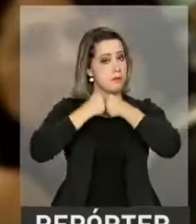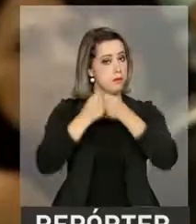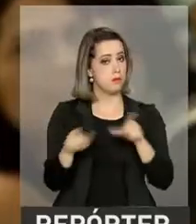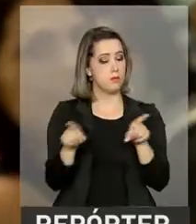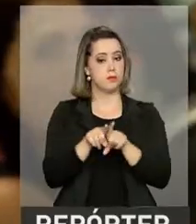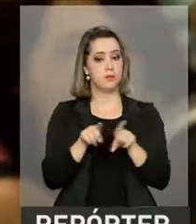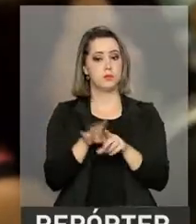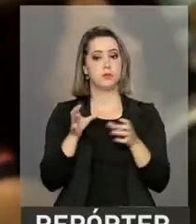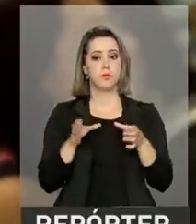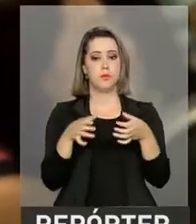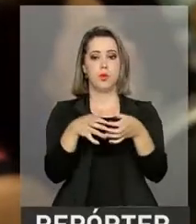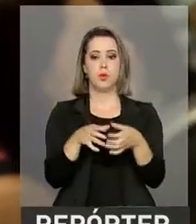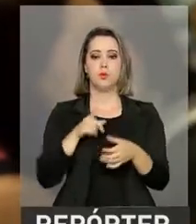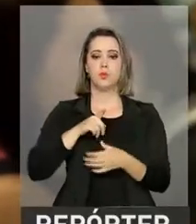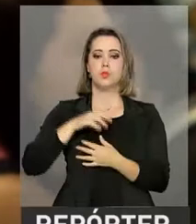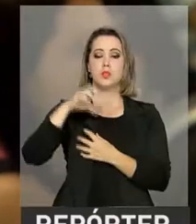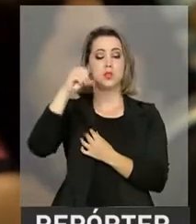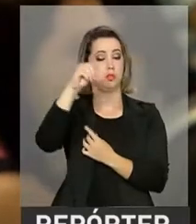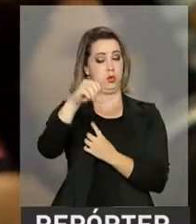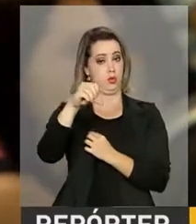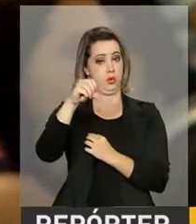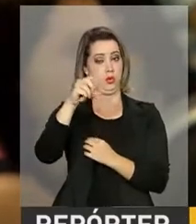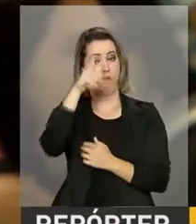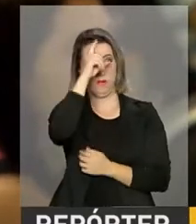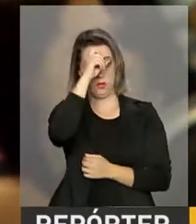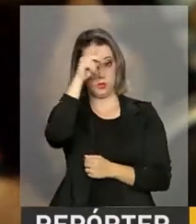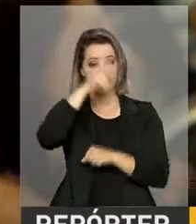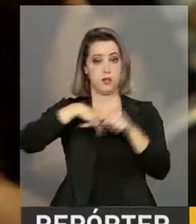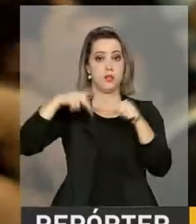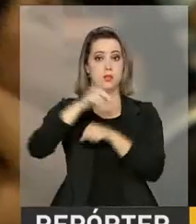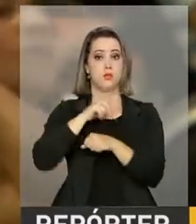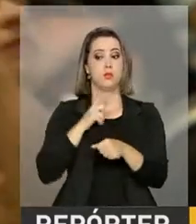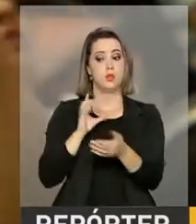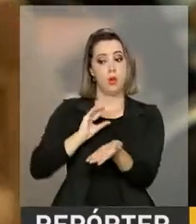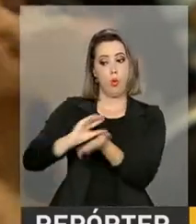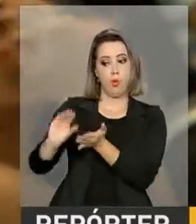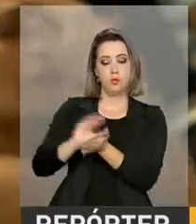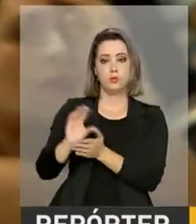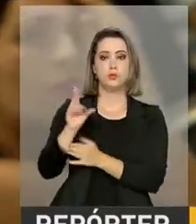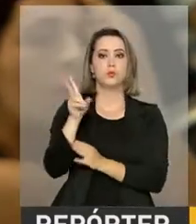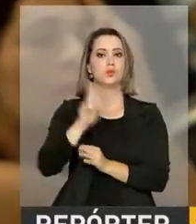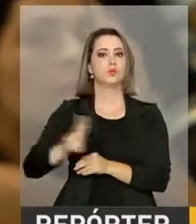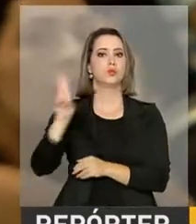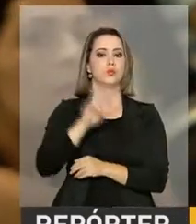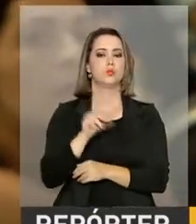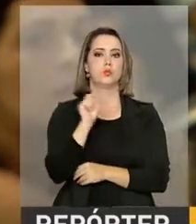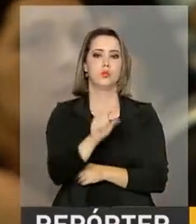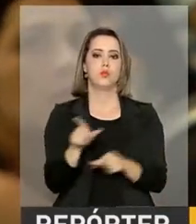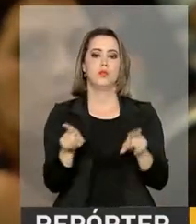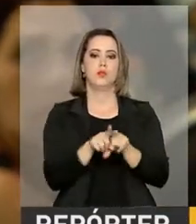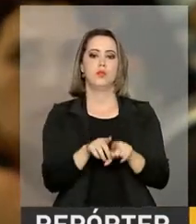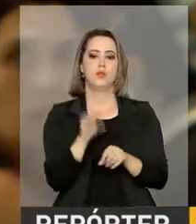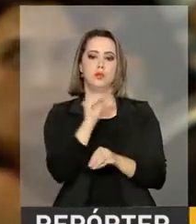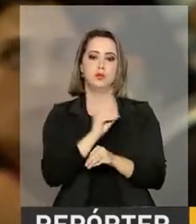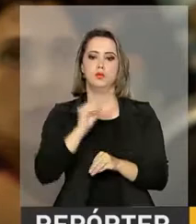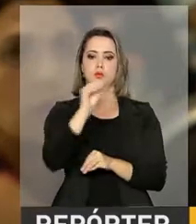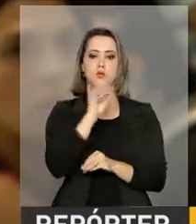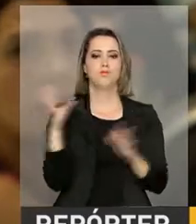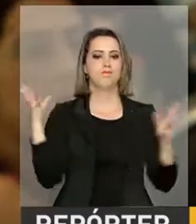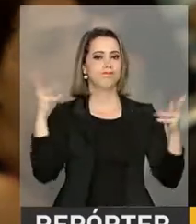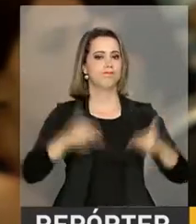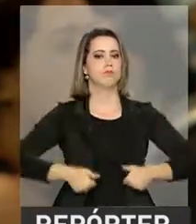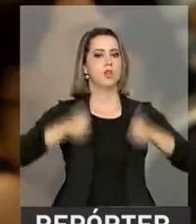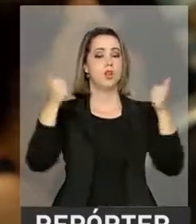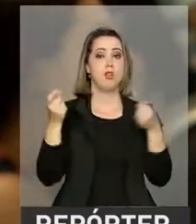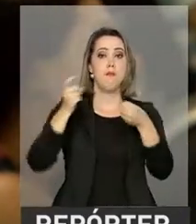à rede sarah tem nove hospitais no país e é mantida exclusivamente com recursos da união a lei do atendimento de excelência em